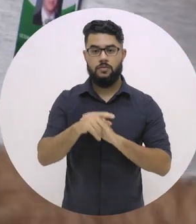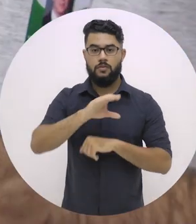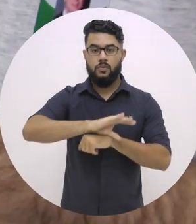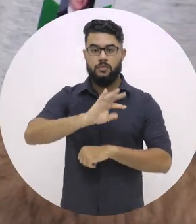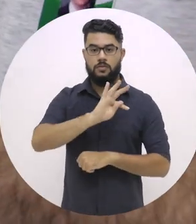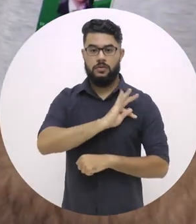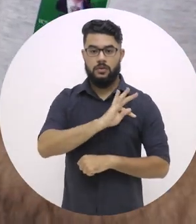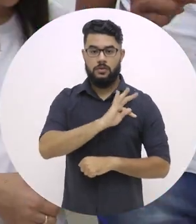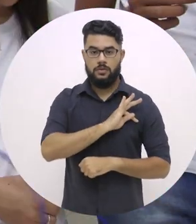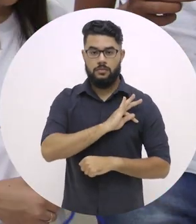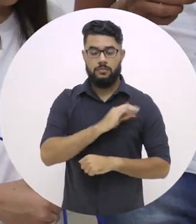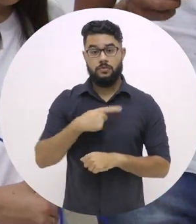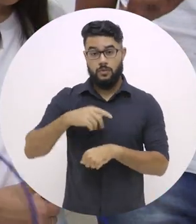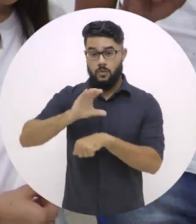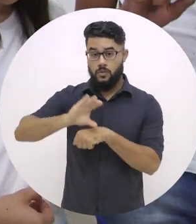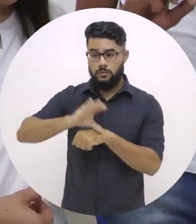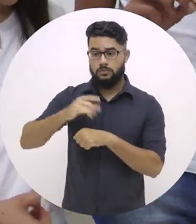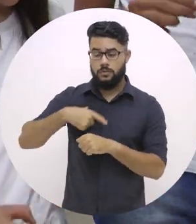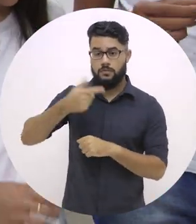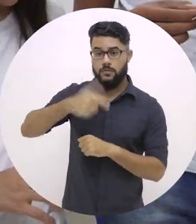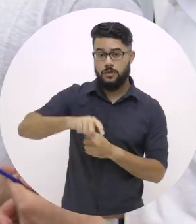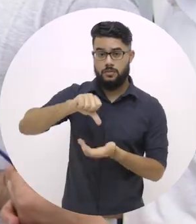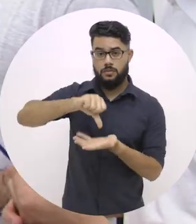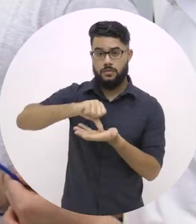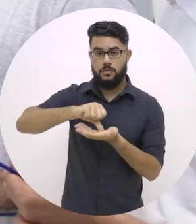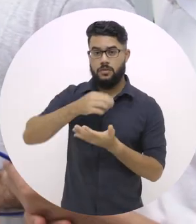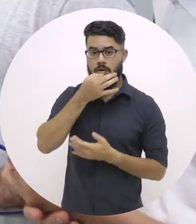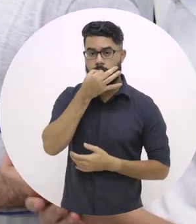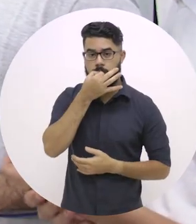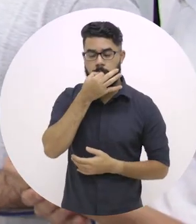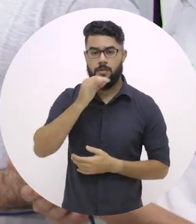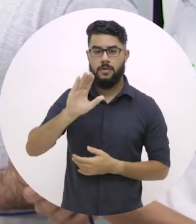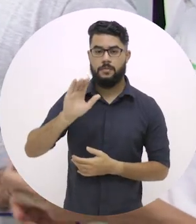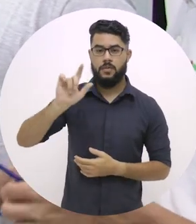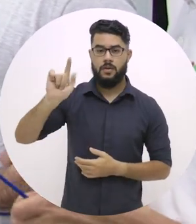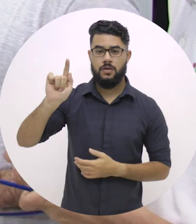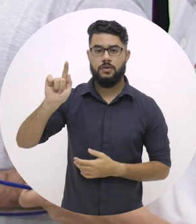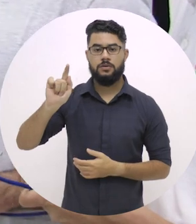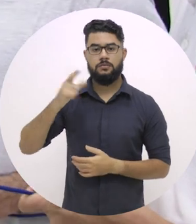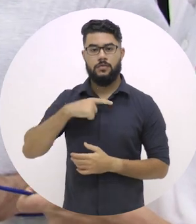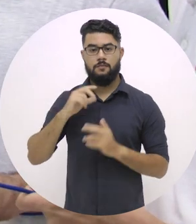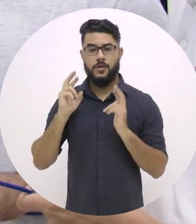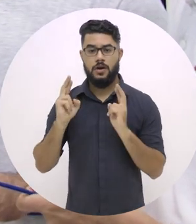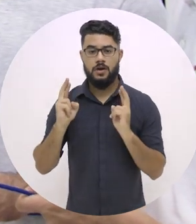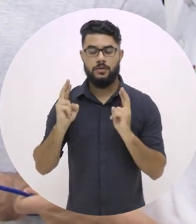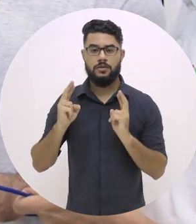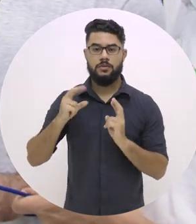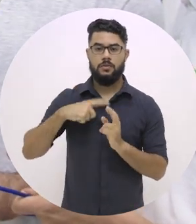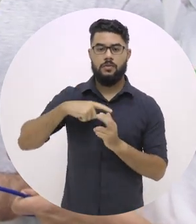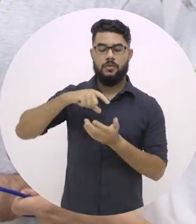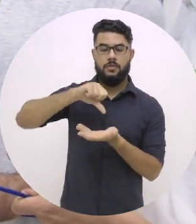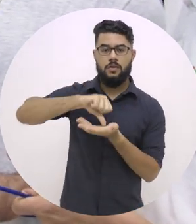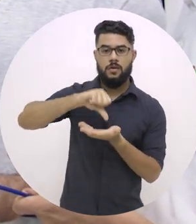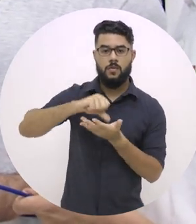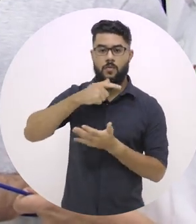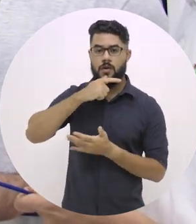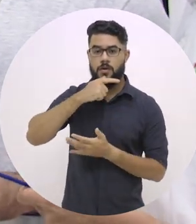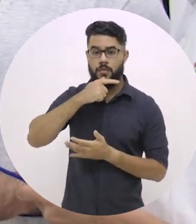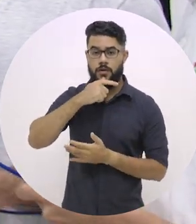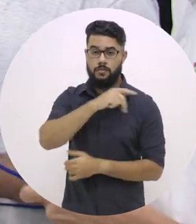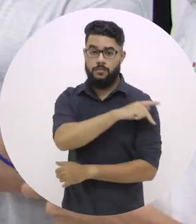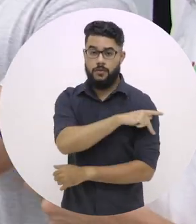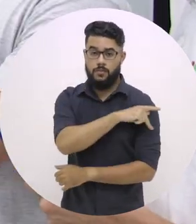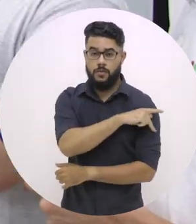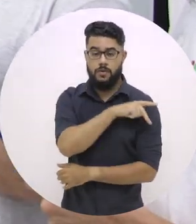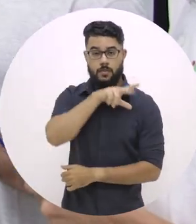é oferecido nos campi Cajazeiras, Campina Grande, Esperança, Guarabira, Picuí, Patos, Princesa